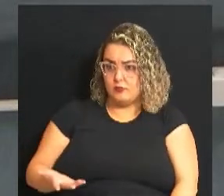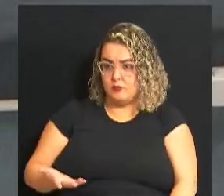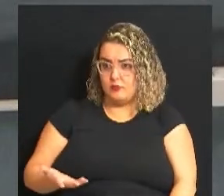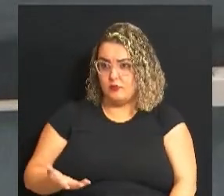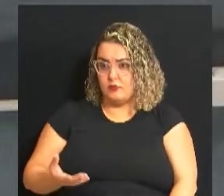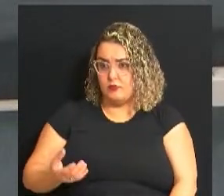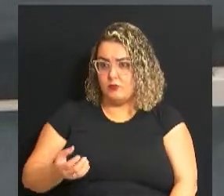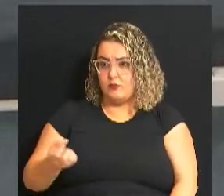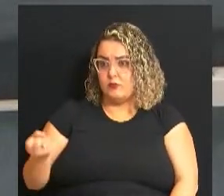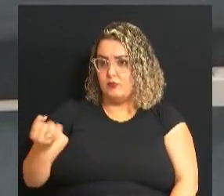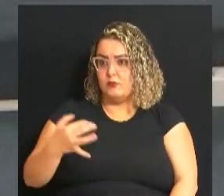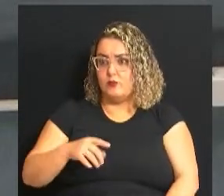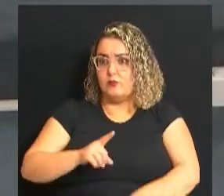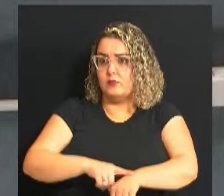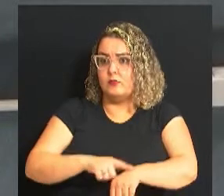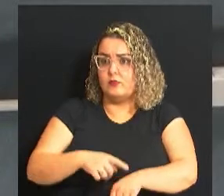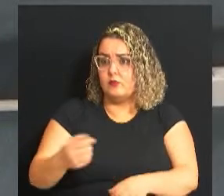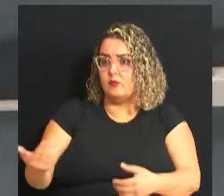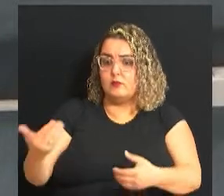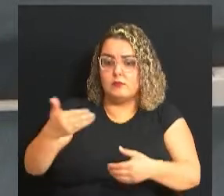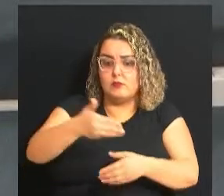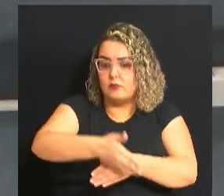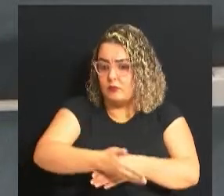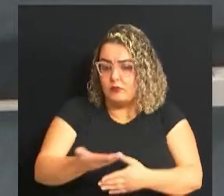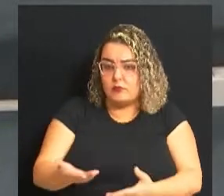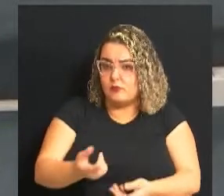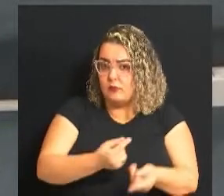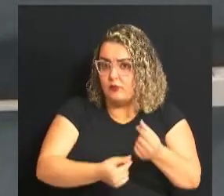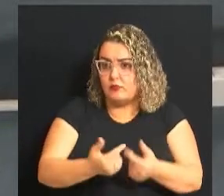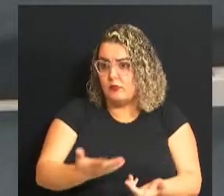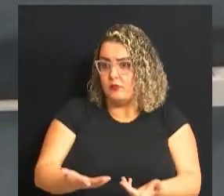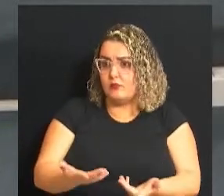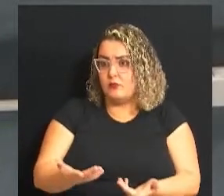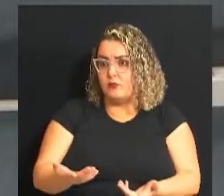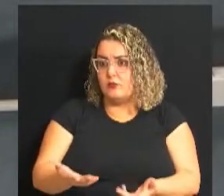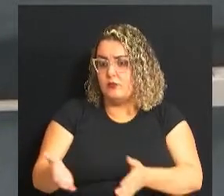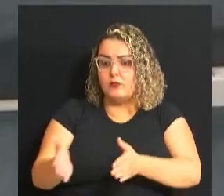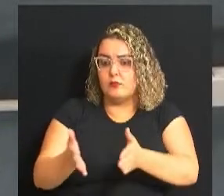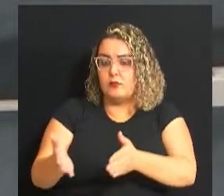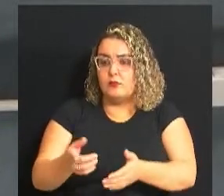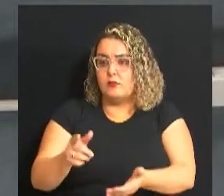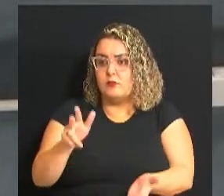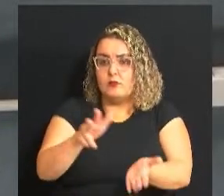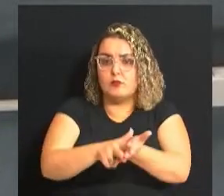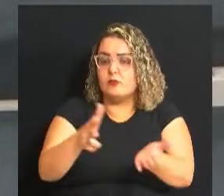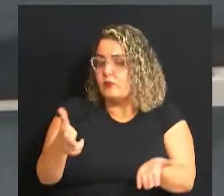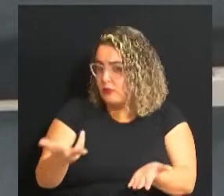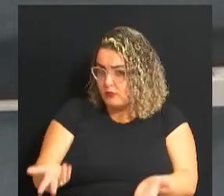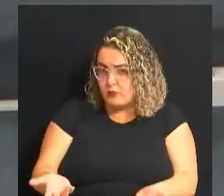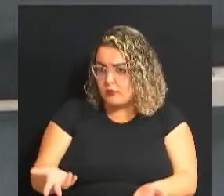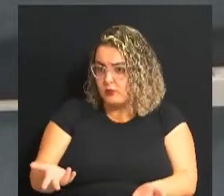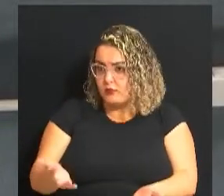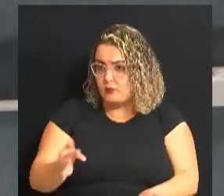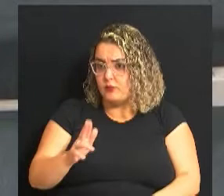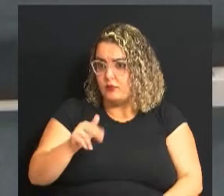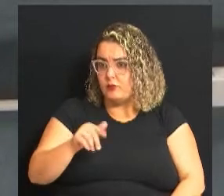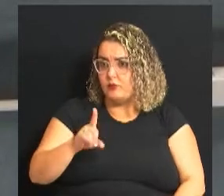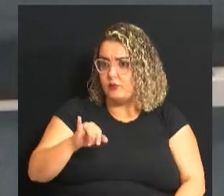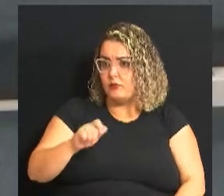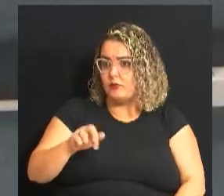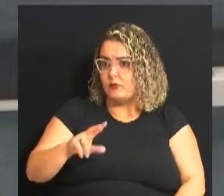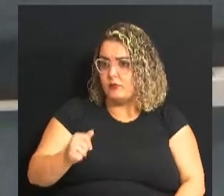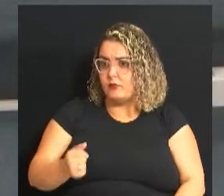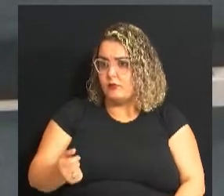dinheiro? Qual que é o planejamento hoje da regularização fundiária? Quem que vai ser? Quais são os núcleos? Existe